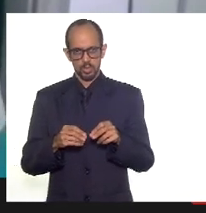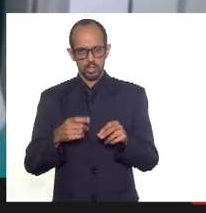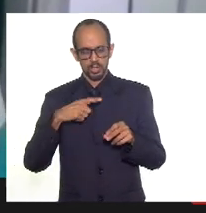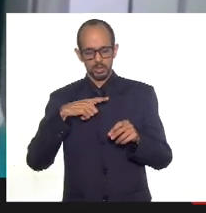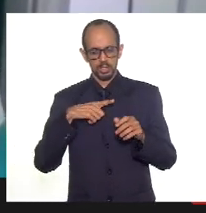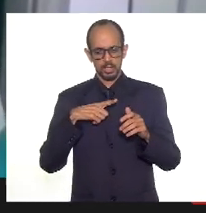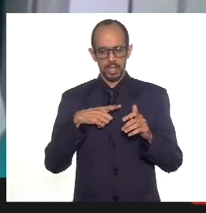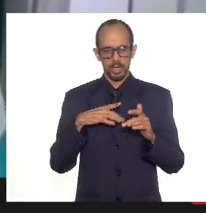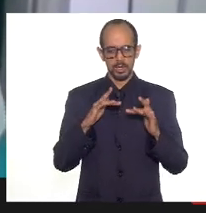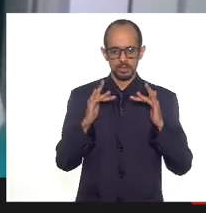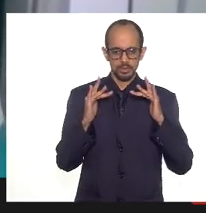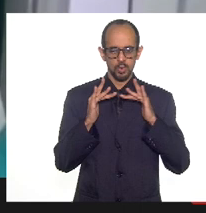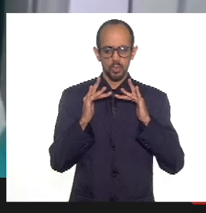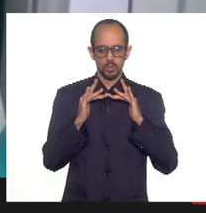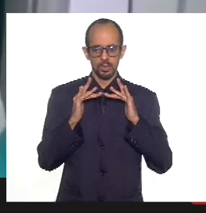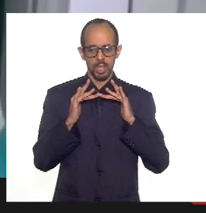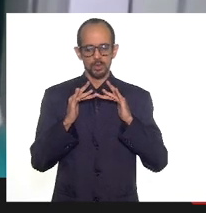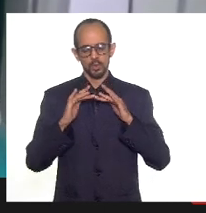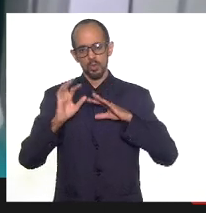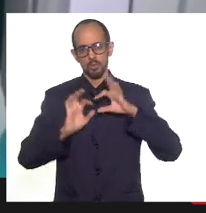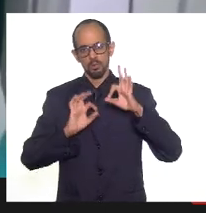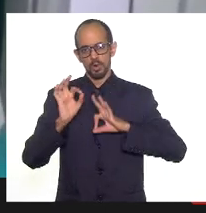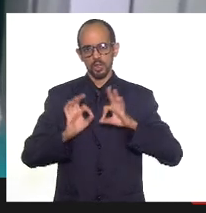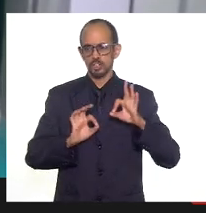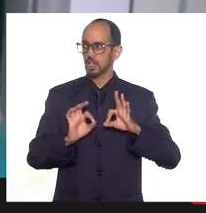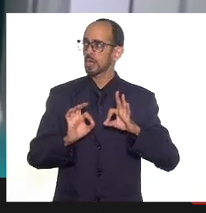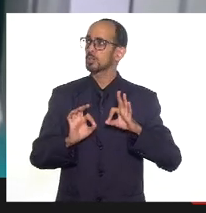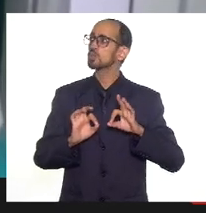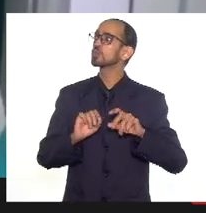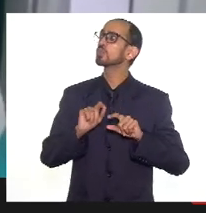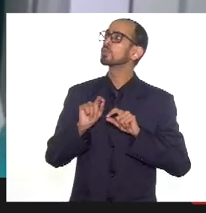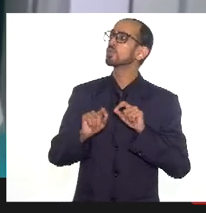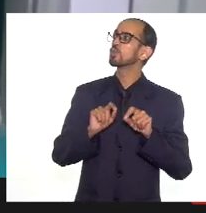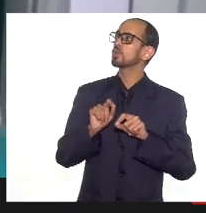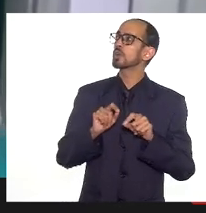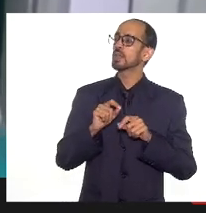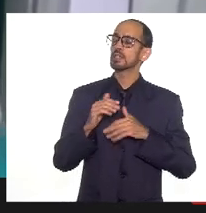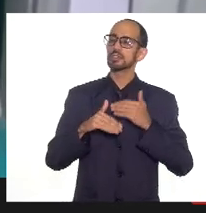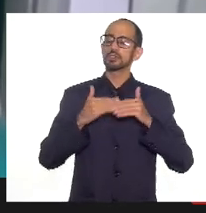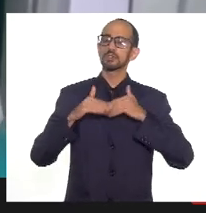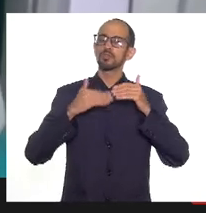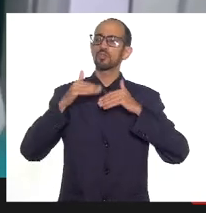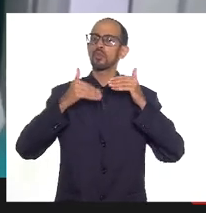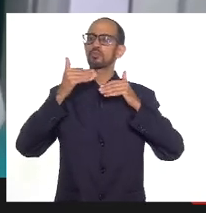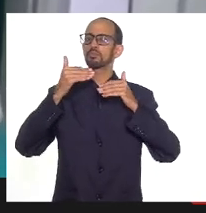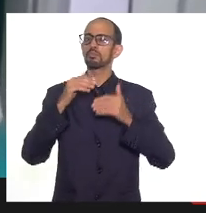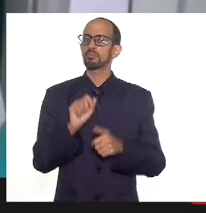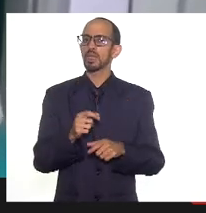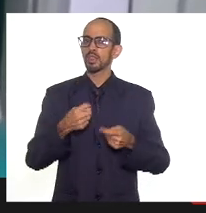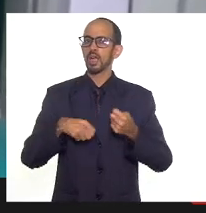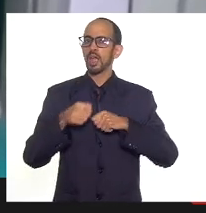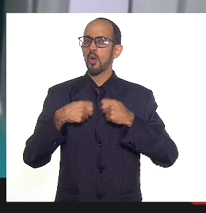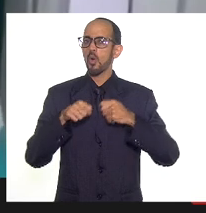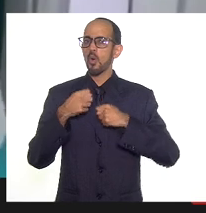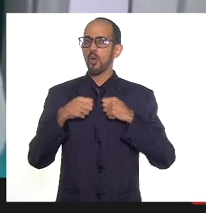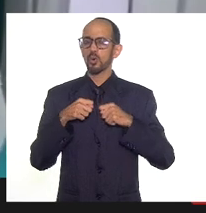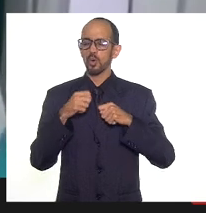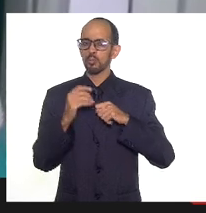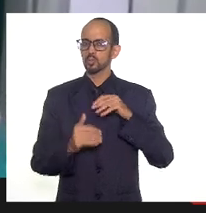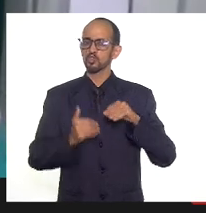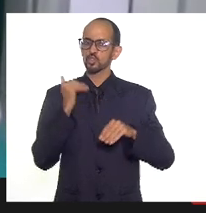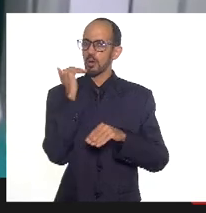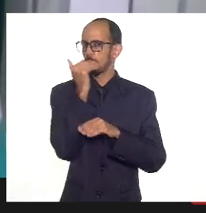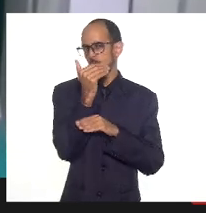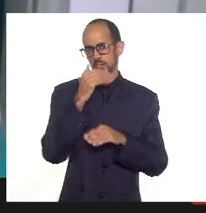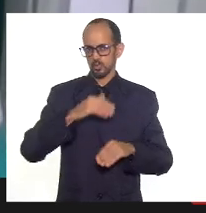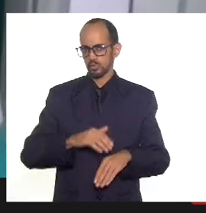né, com um projeto de desenvolvimento econômico soberano.